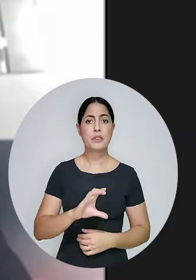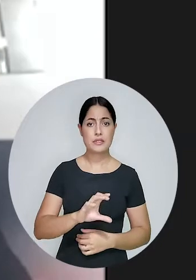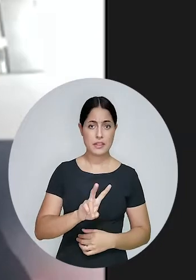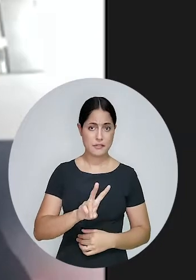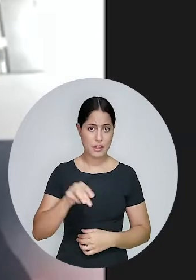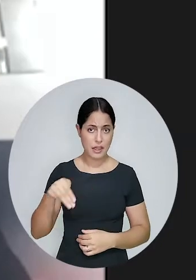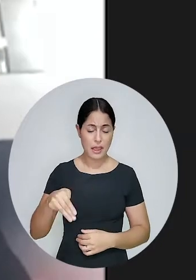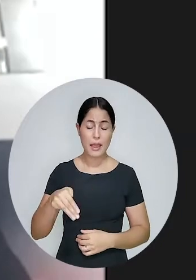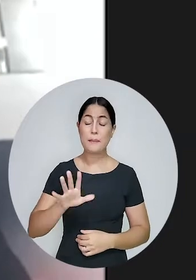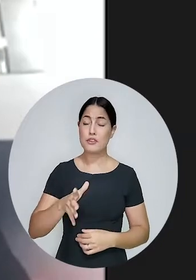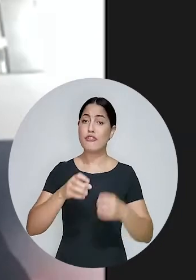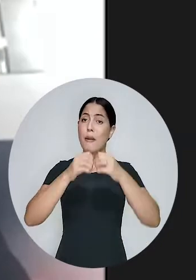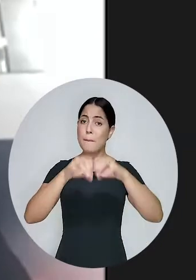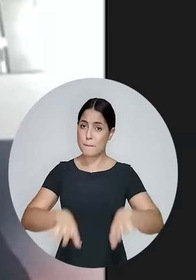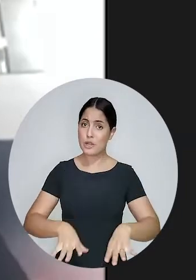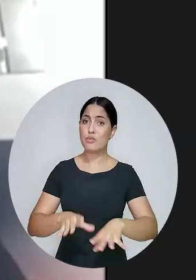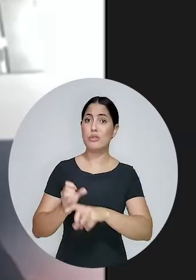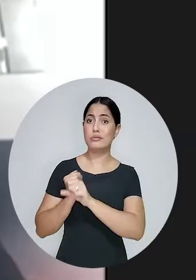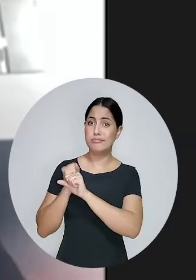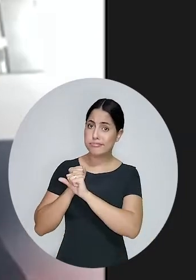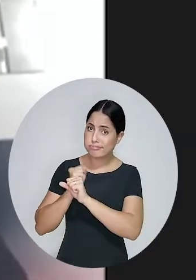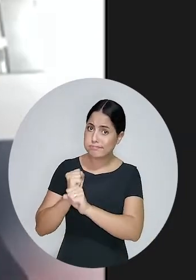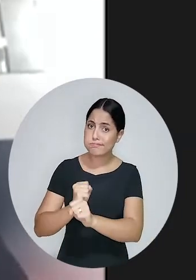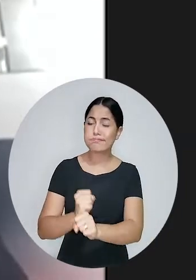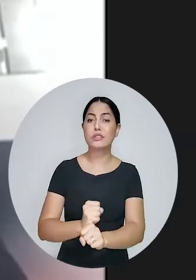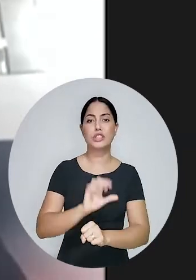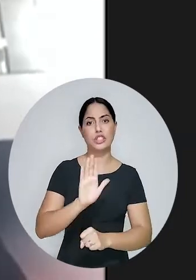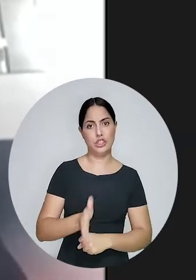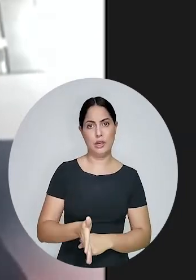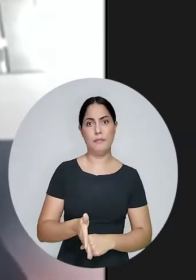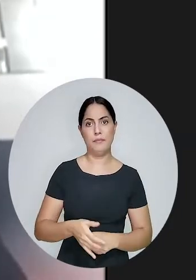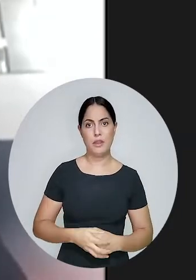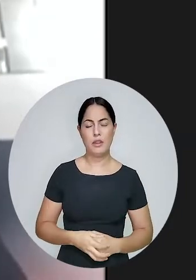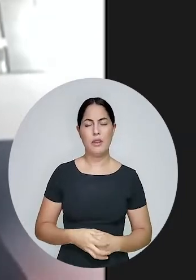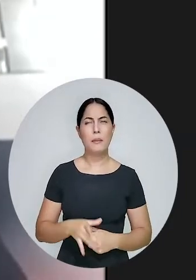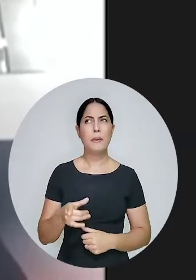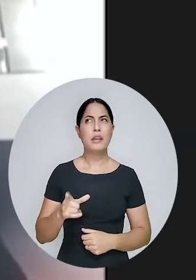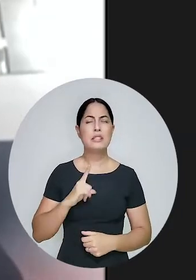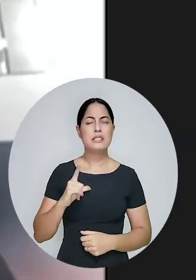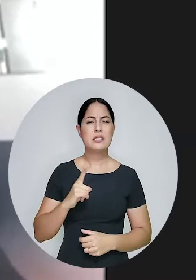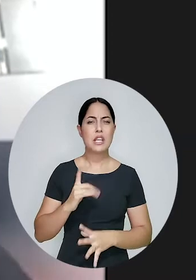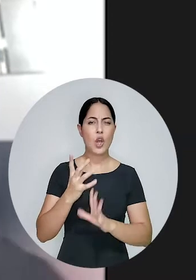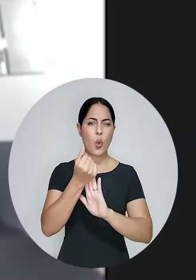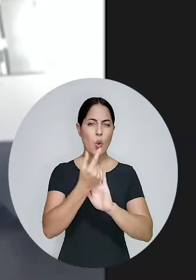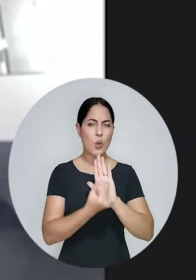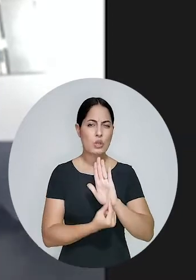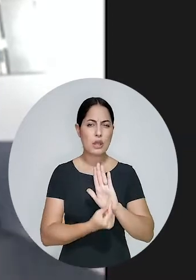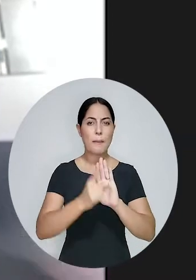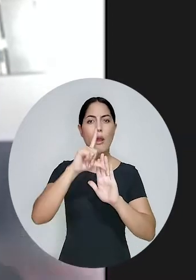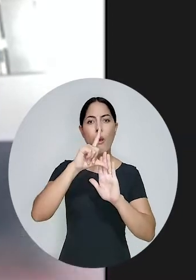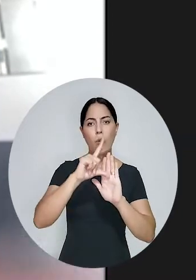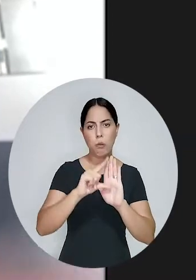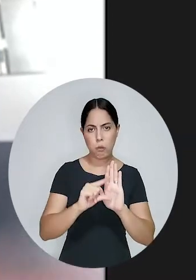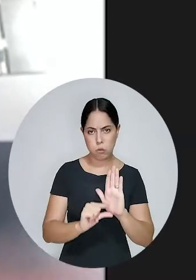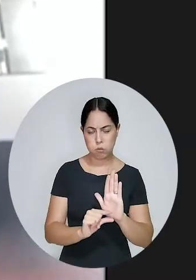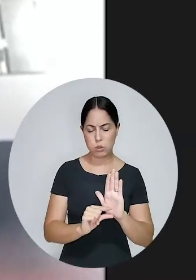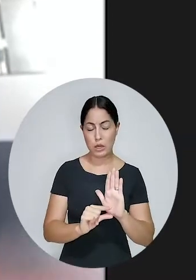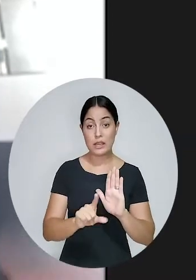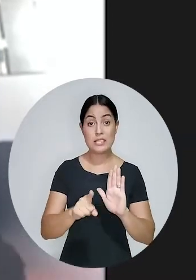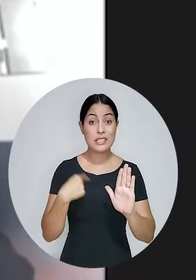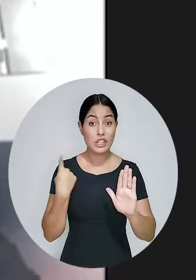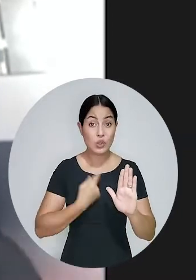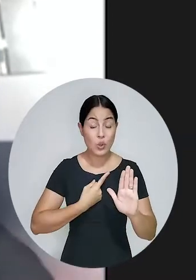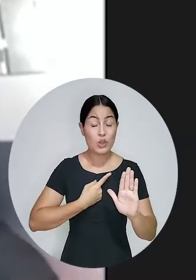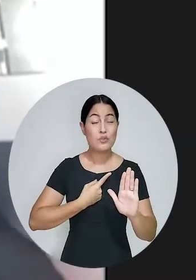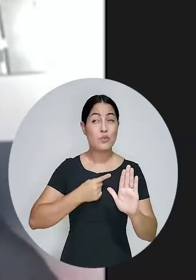sido prejudicada ao longo dos anos com uma redução muito grande do seu orçamento, né? Para você ter uma ideia, assim, vou dar assim,